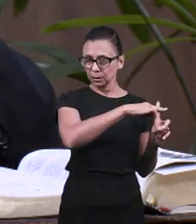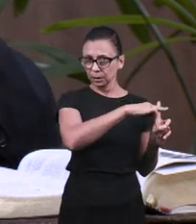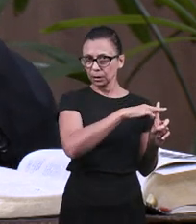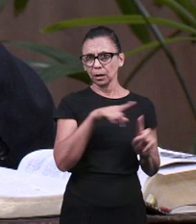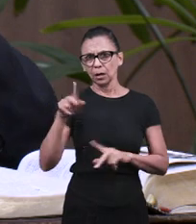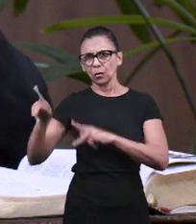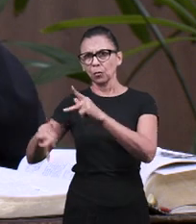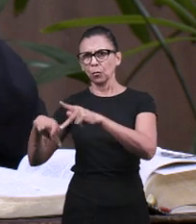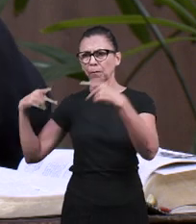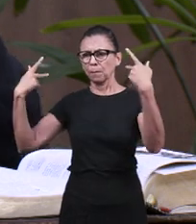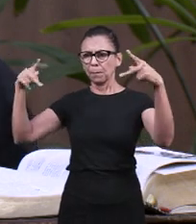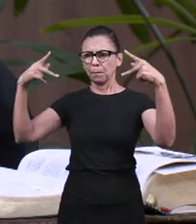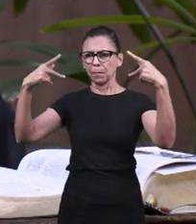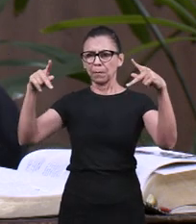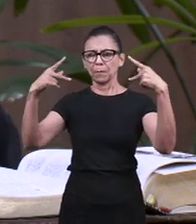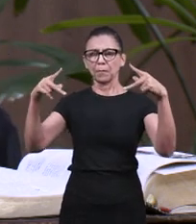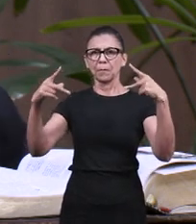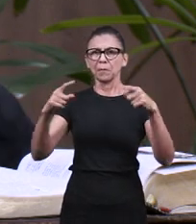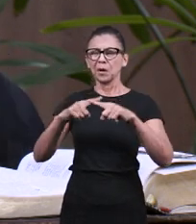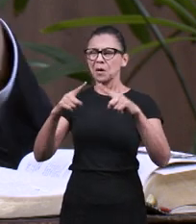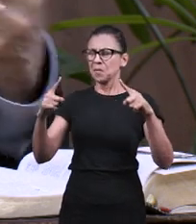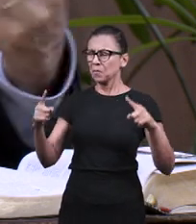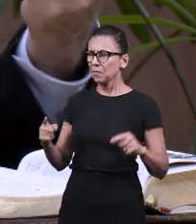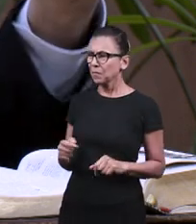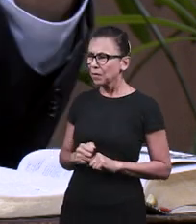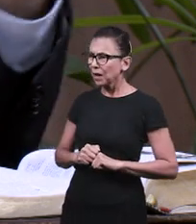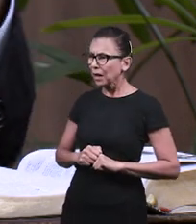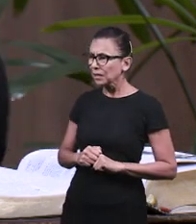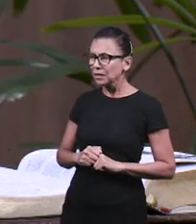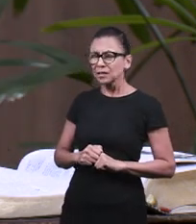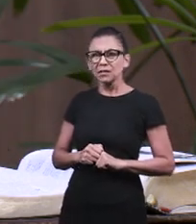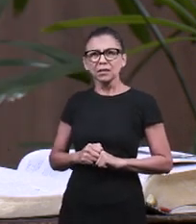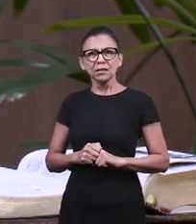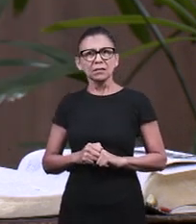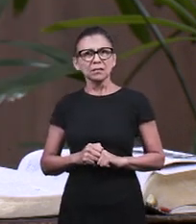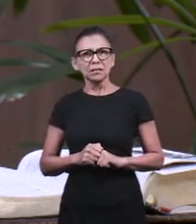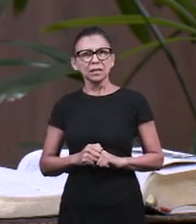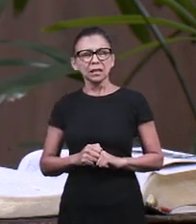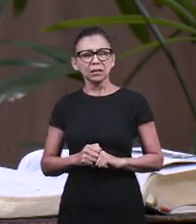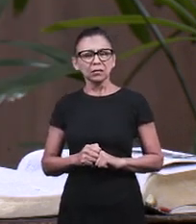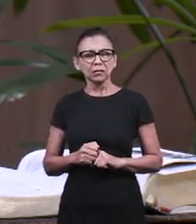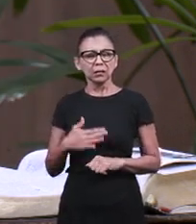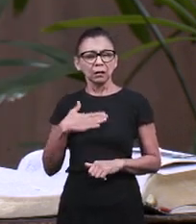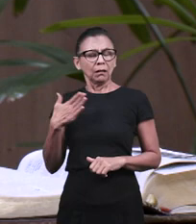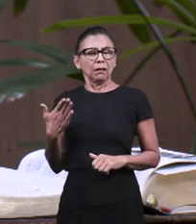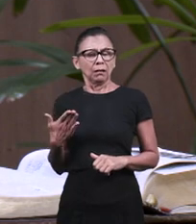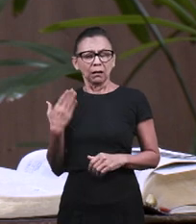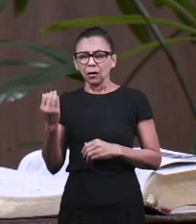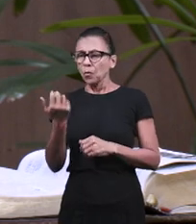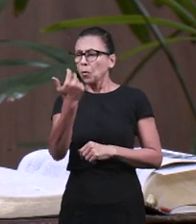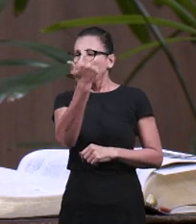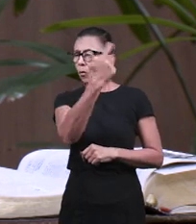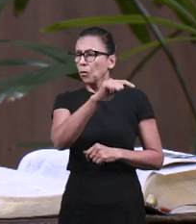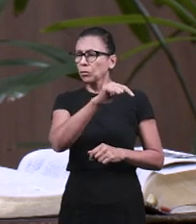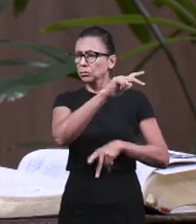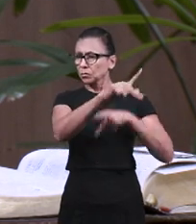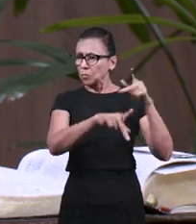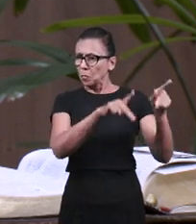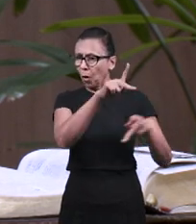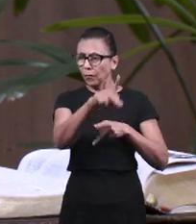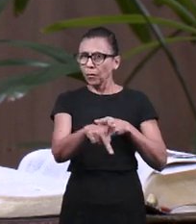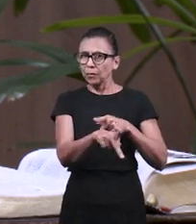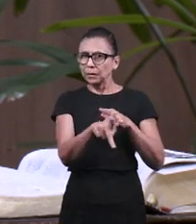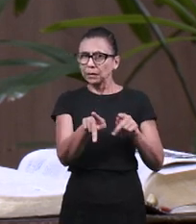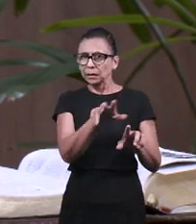mas eles começaram a ficar espantados que gentios começaram a se converter. Então eles entenderam, até teve